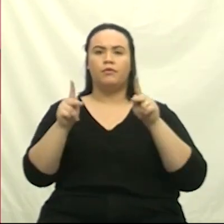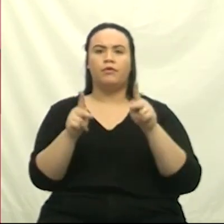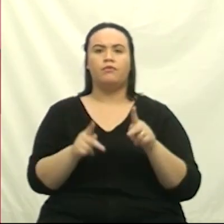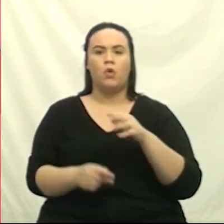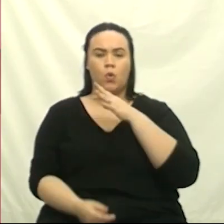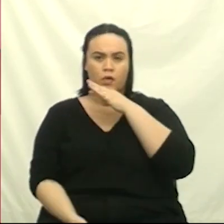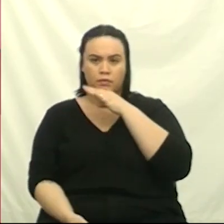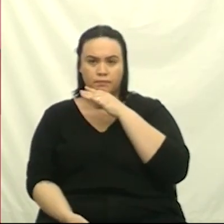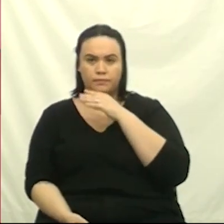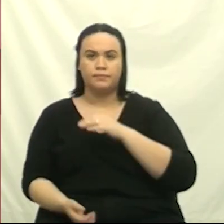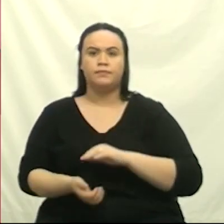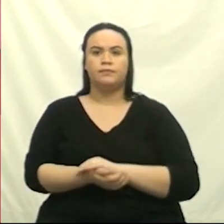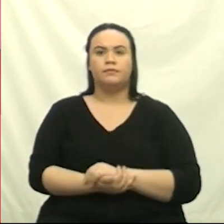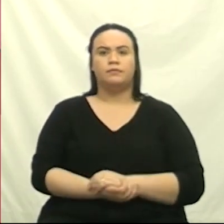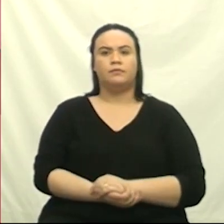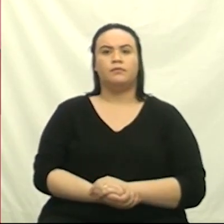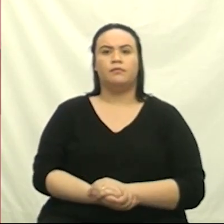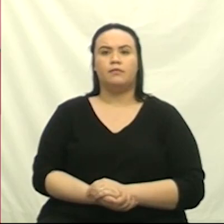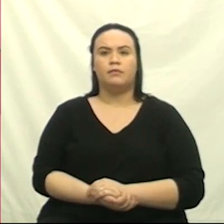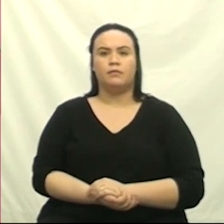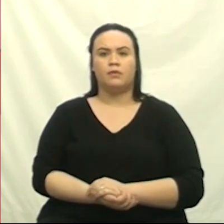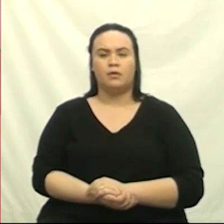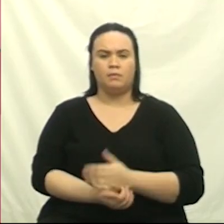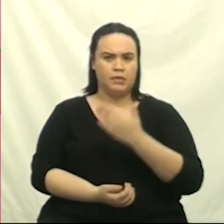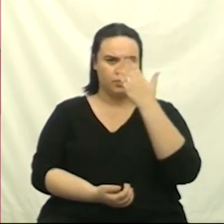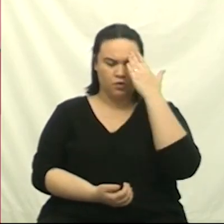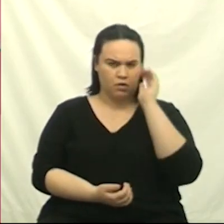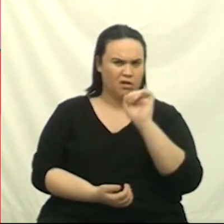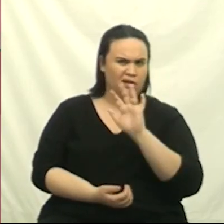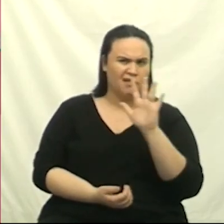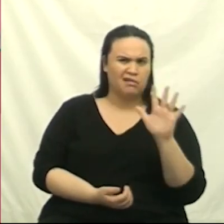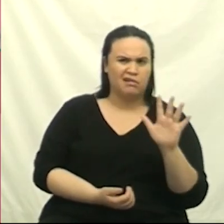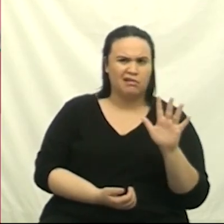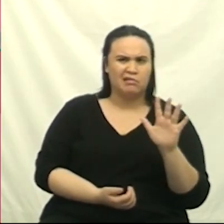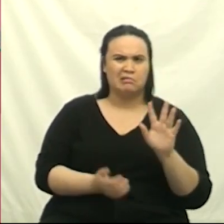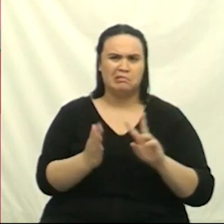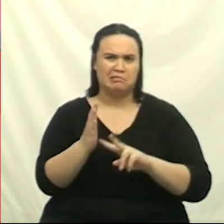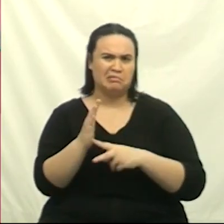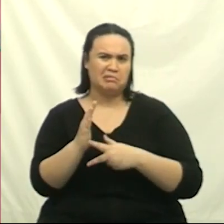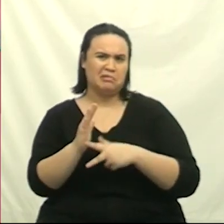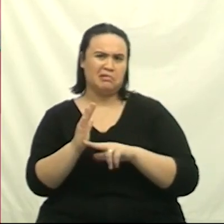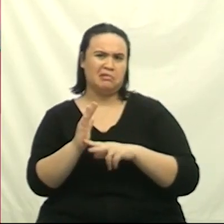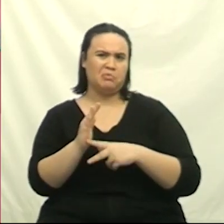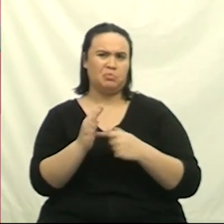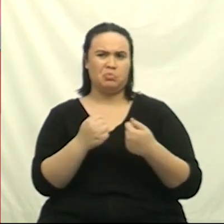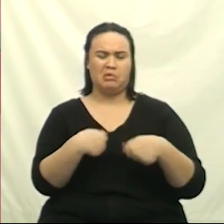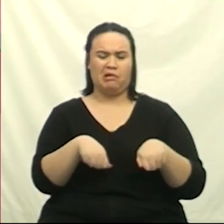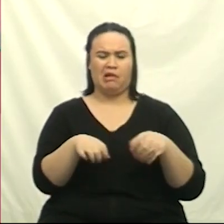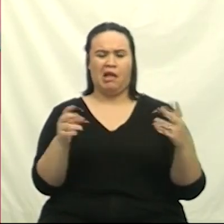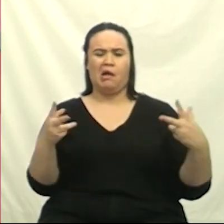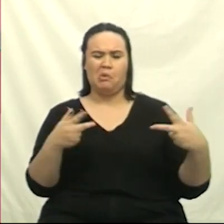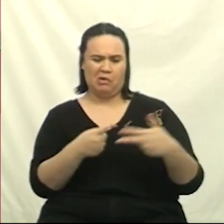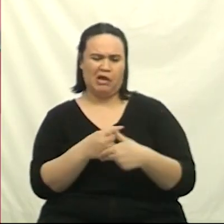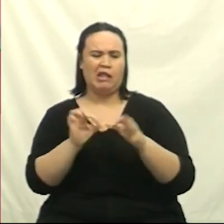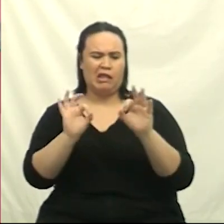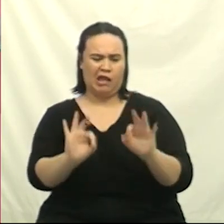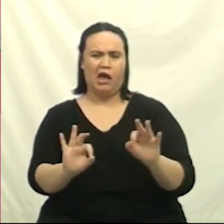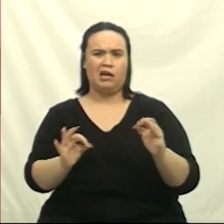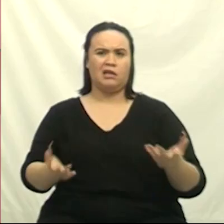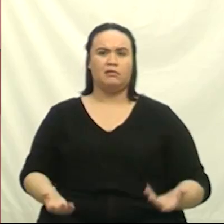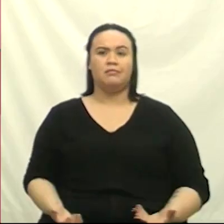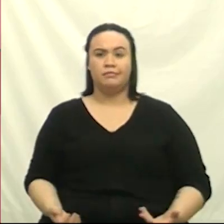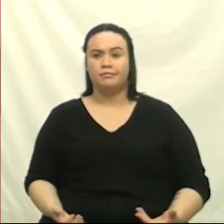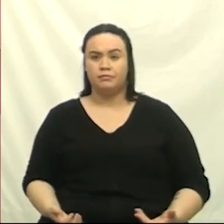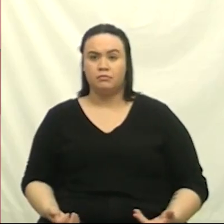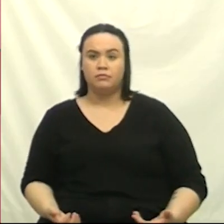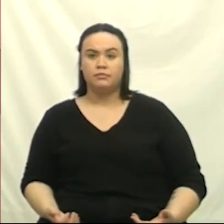prejudicada então aqueles que não entendem olha irmão sindicato então tem que tem que cortar mesmo é o senso comum